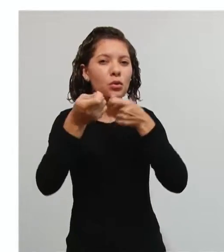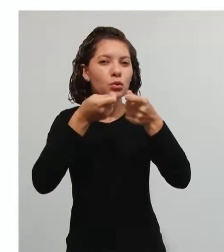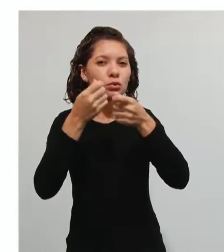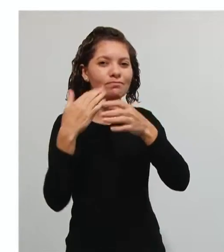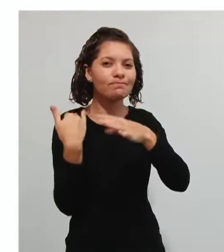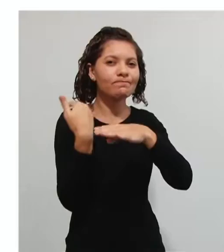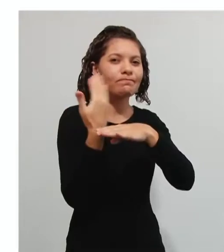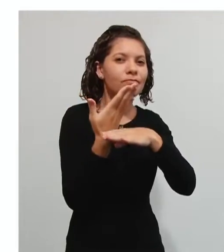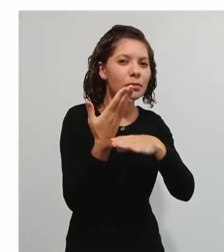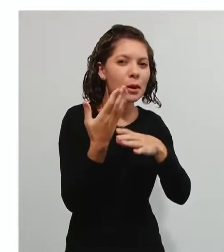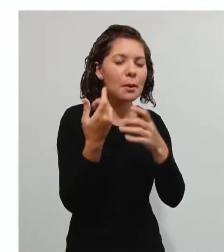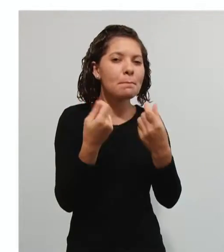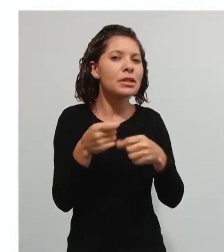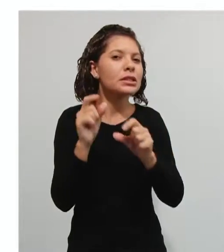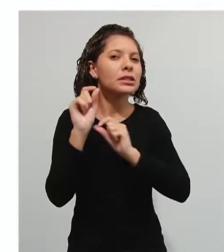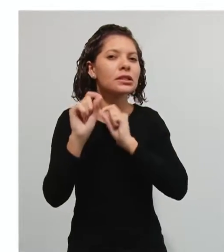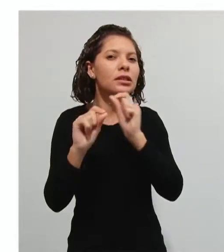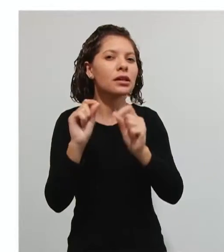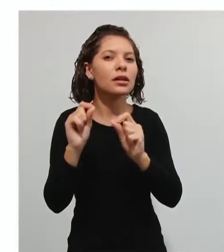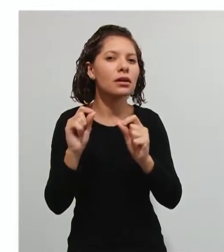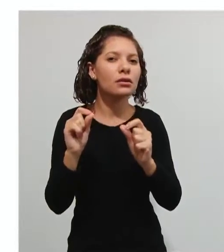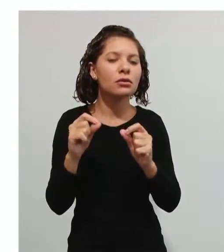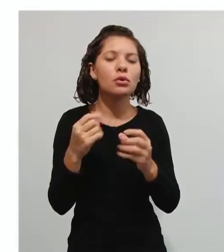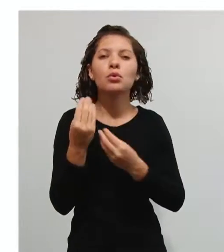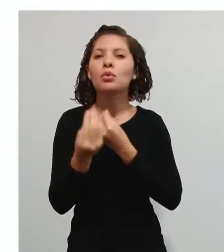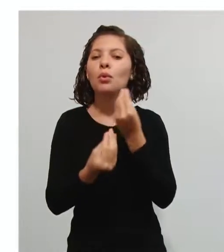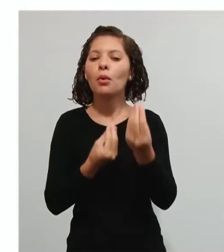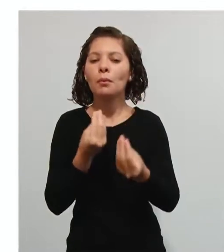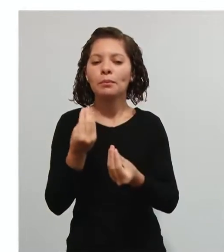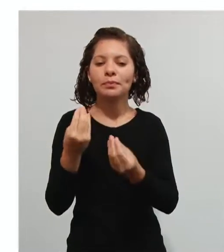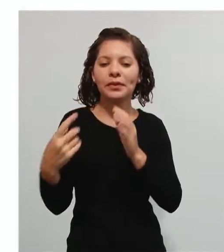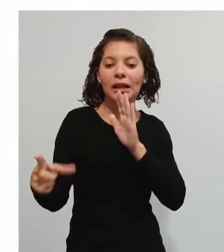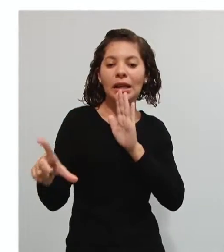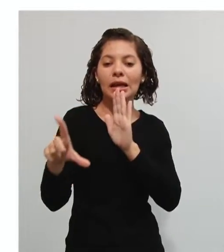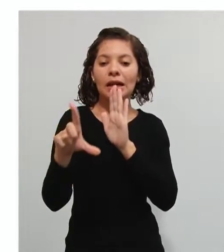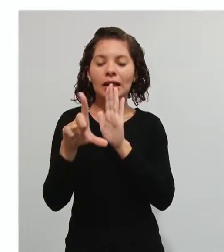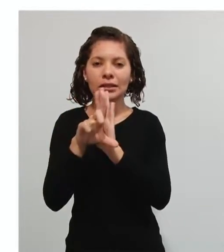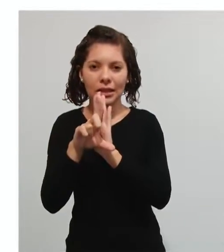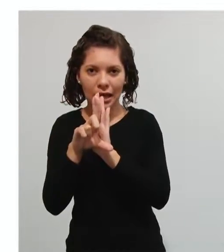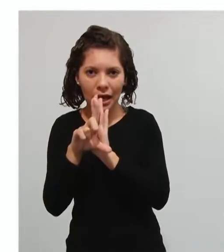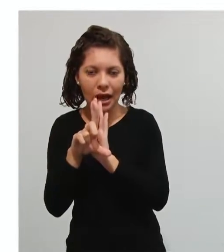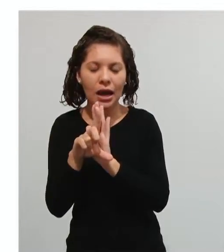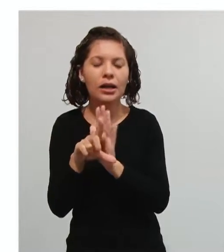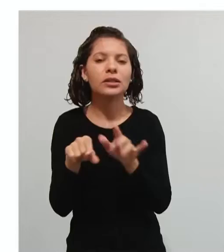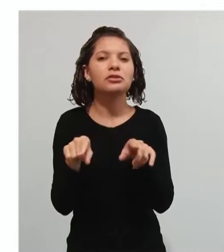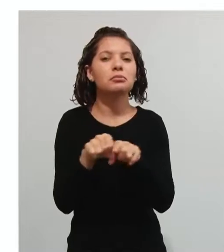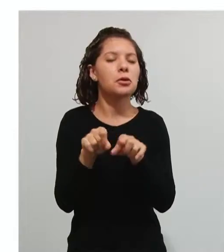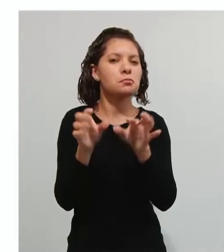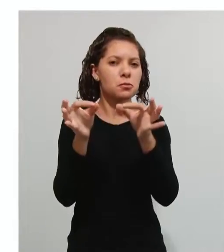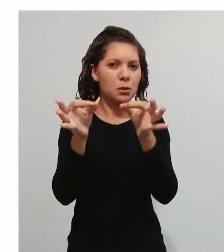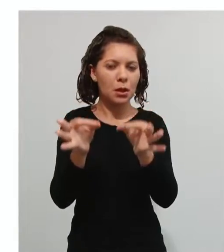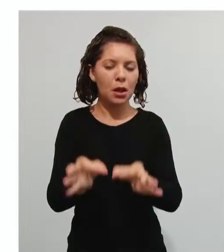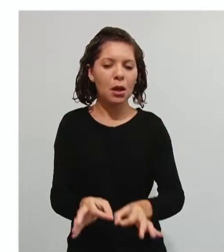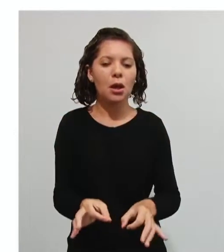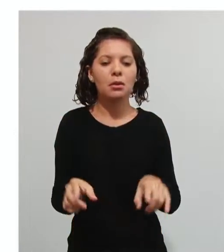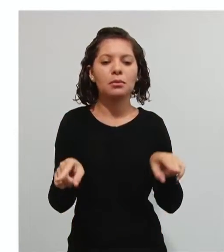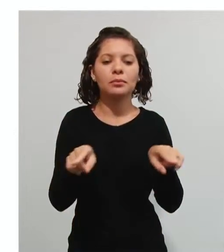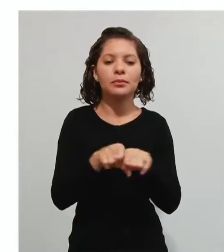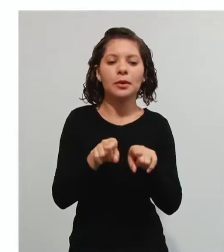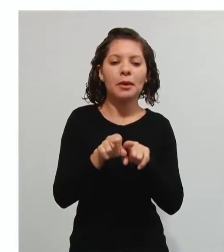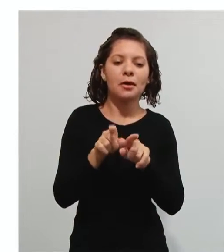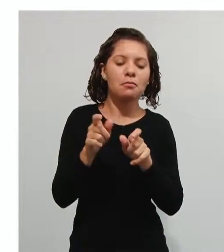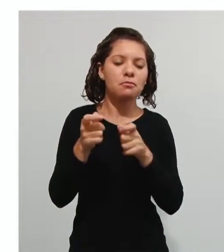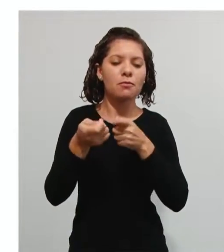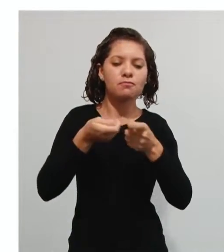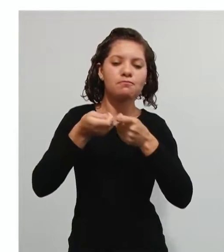deve ser exercido quanto à legalidade, à legitimidade, da